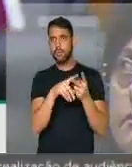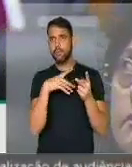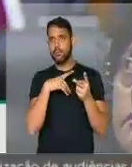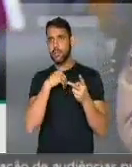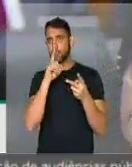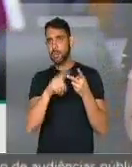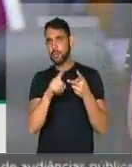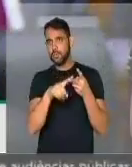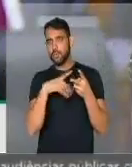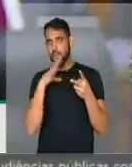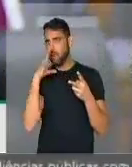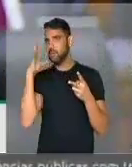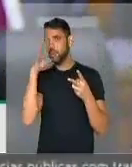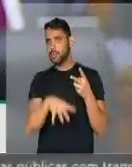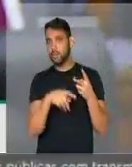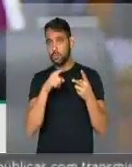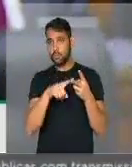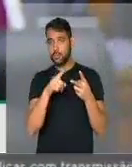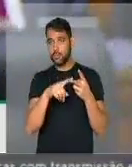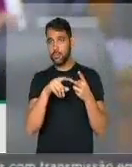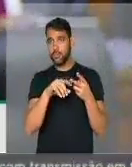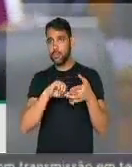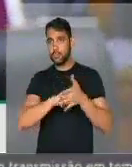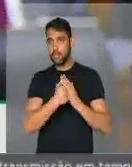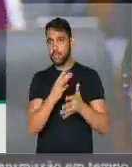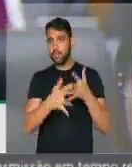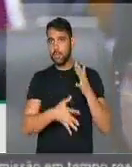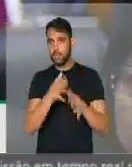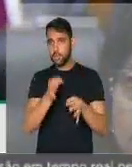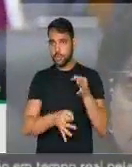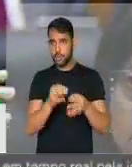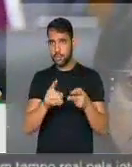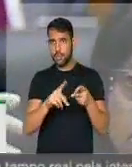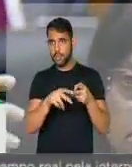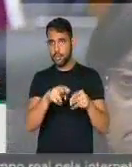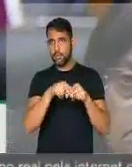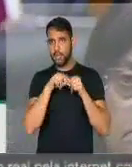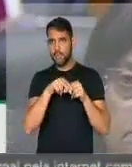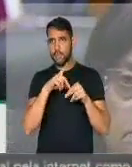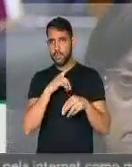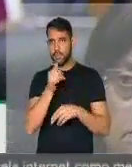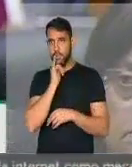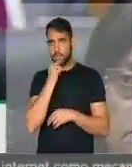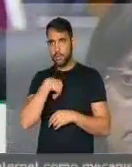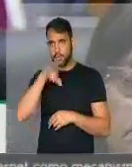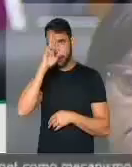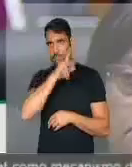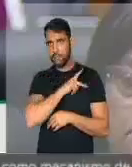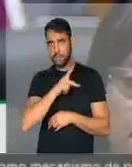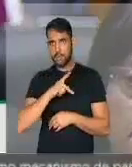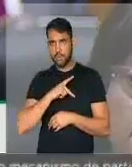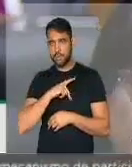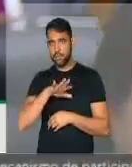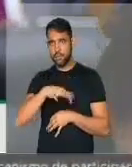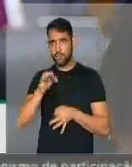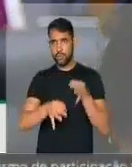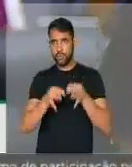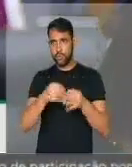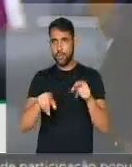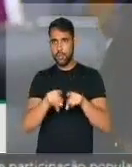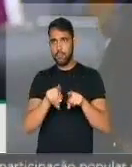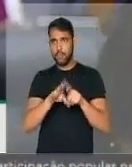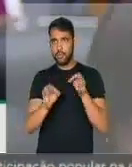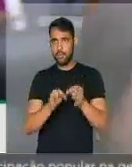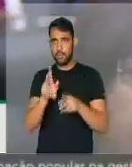Uma segunda acusação de obstrução da justiça. Apenas a título de exemplo, presidente, num júri, que também é